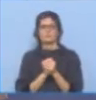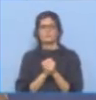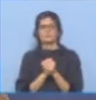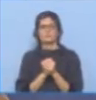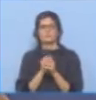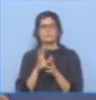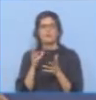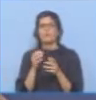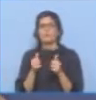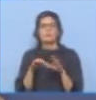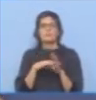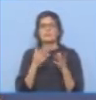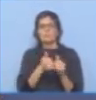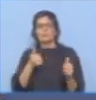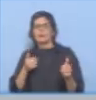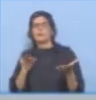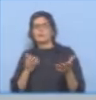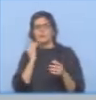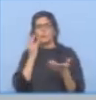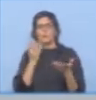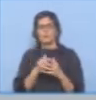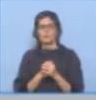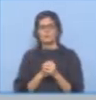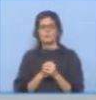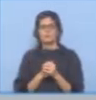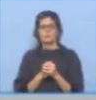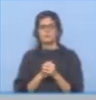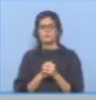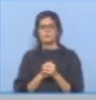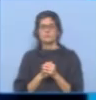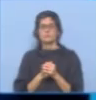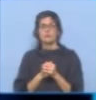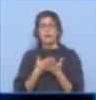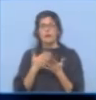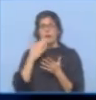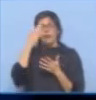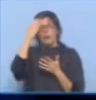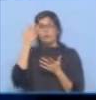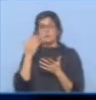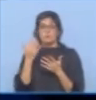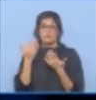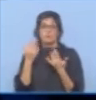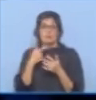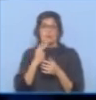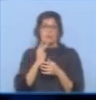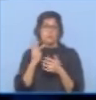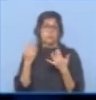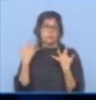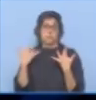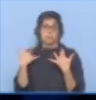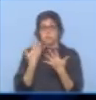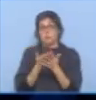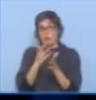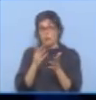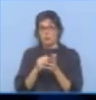que pode acompanhar, participar também a partir daqui? Pronto, eu penso que, ou seja, haverá também algumas transmissões televisivas nesse sentido, especialmente